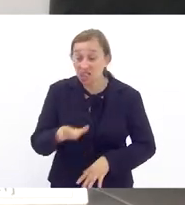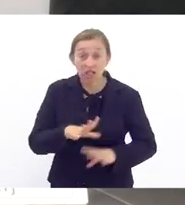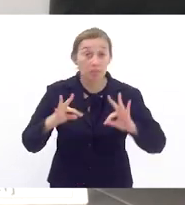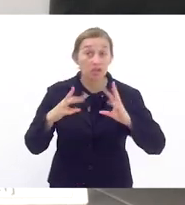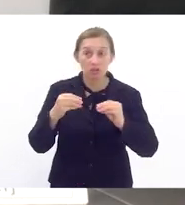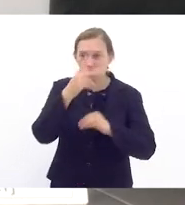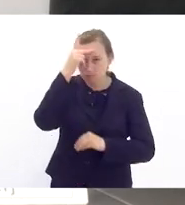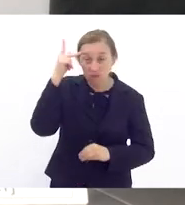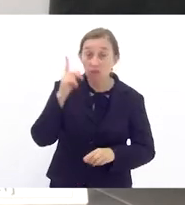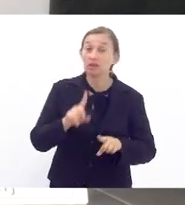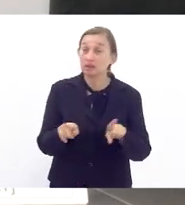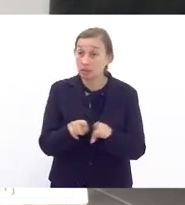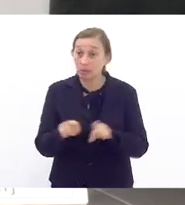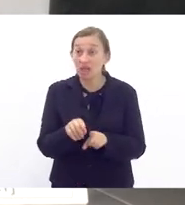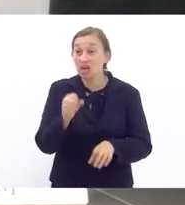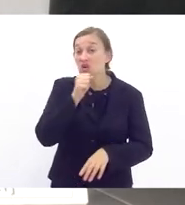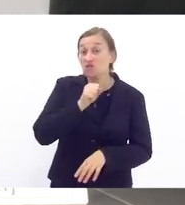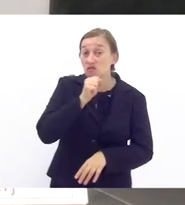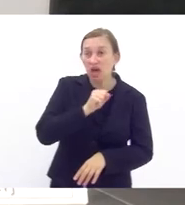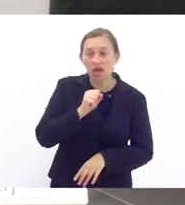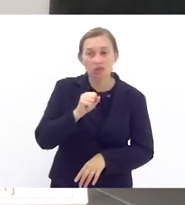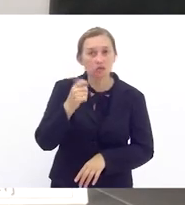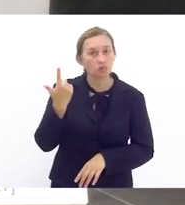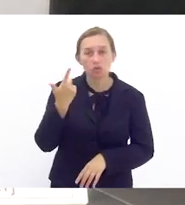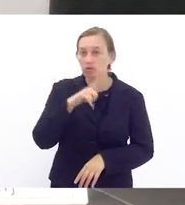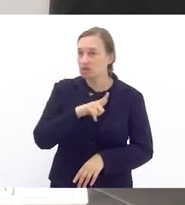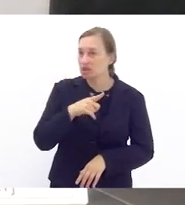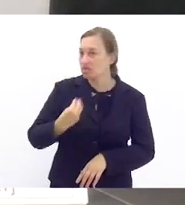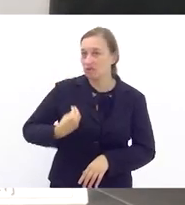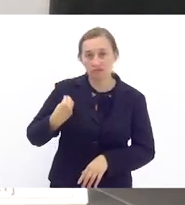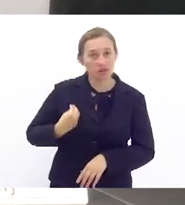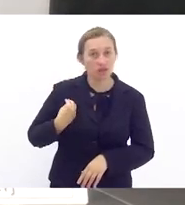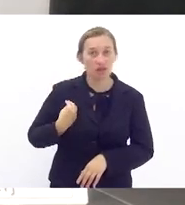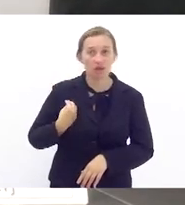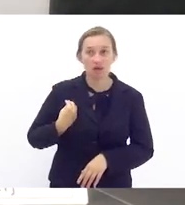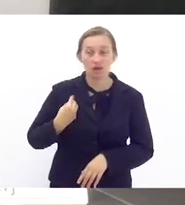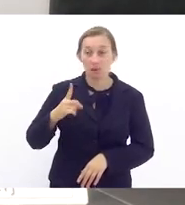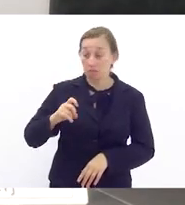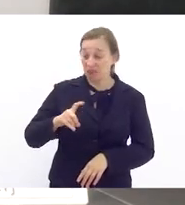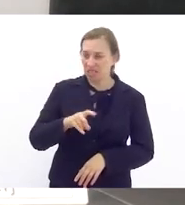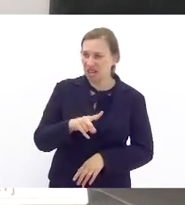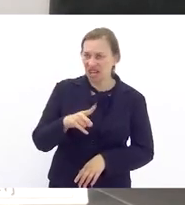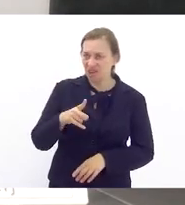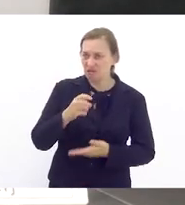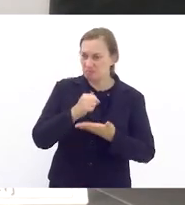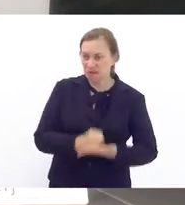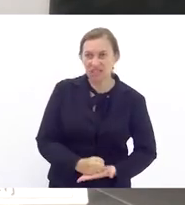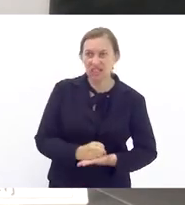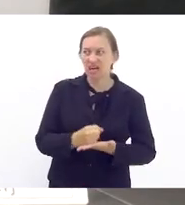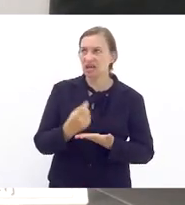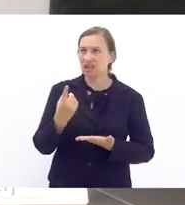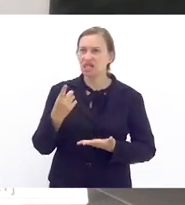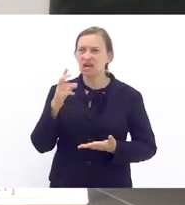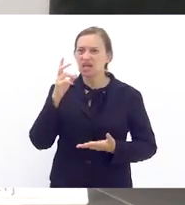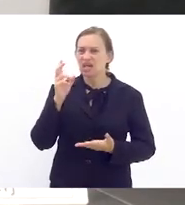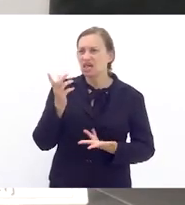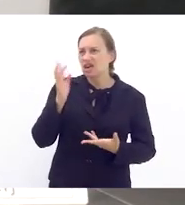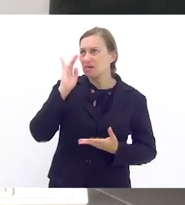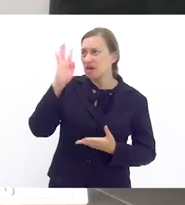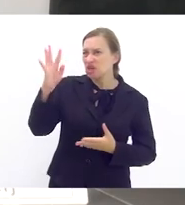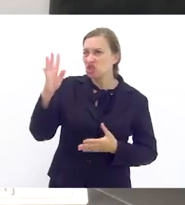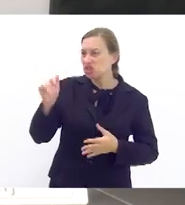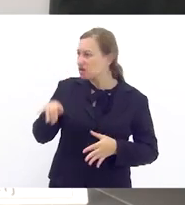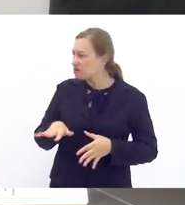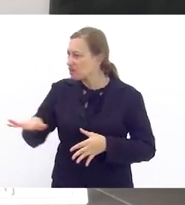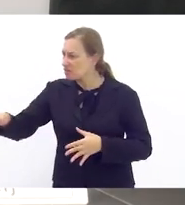de média idade também não resistem, não. Tem bactérias que são pesadas. Imagina a pessoa engarrafando água em favela aí, o que pode vir